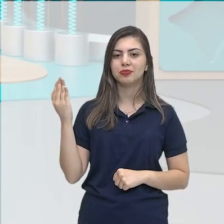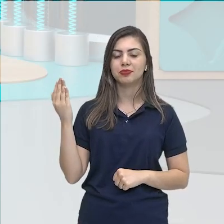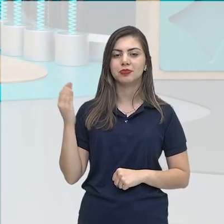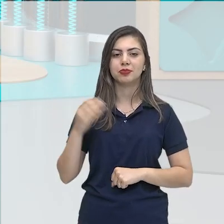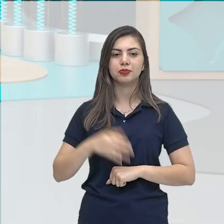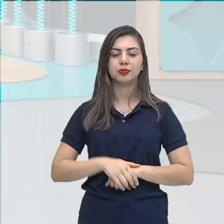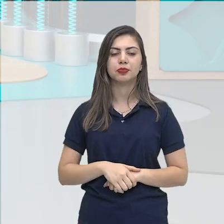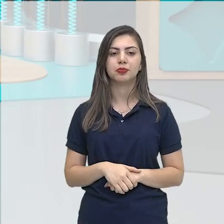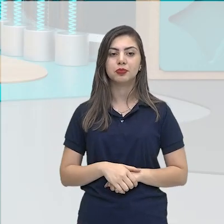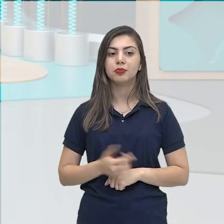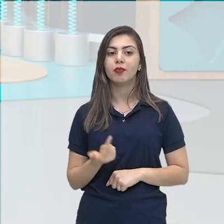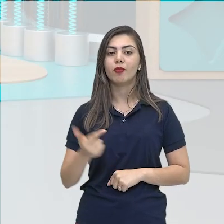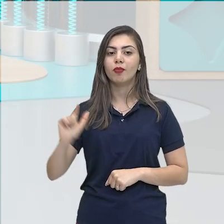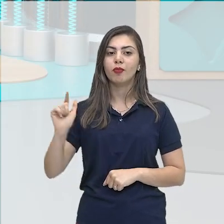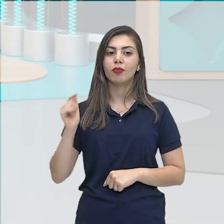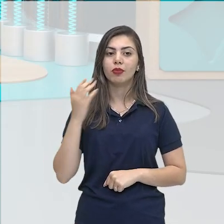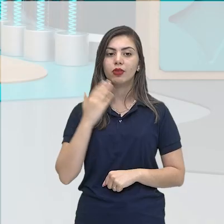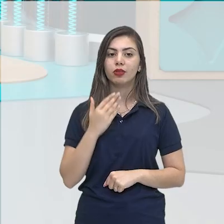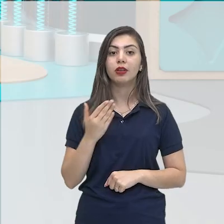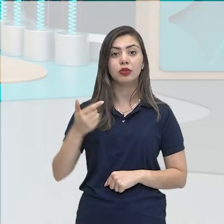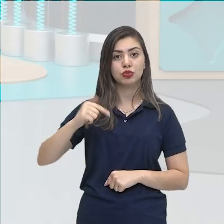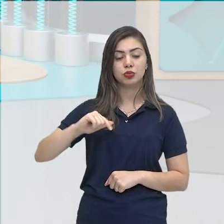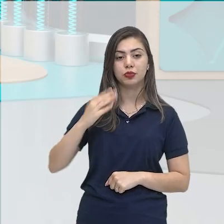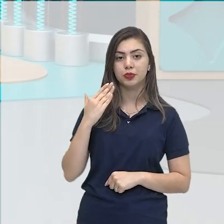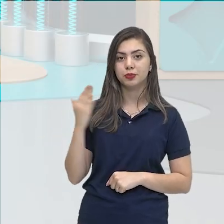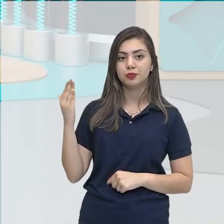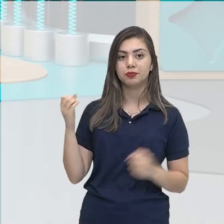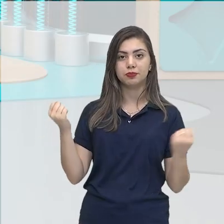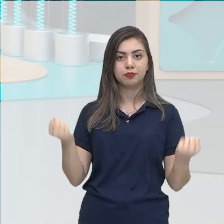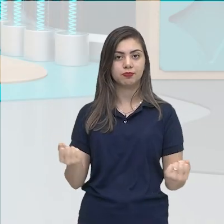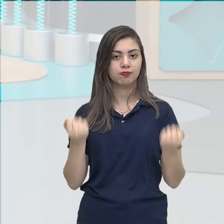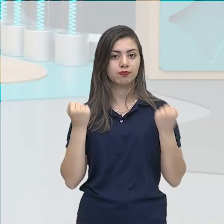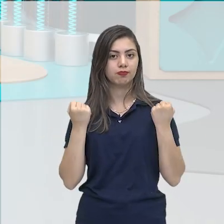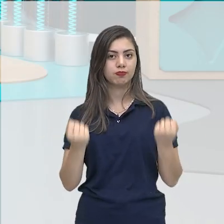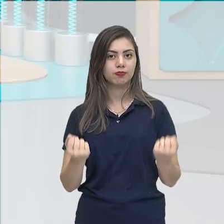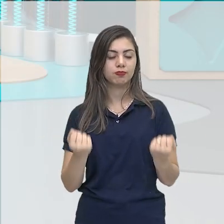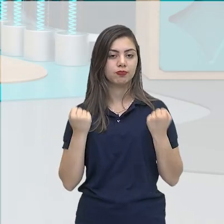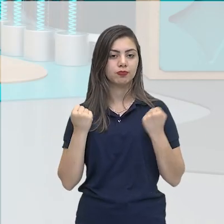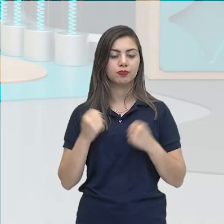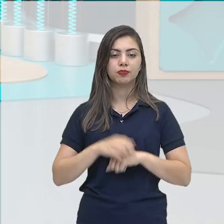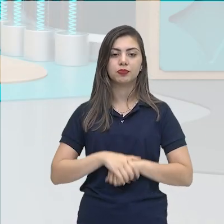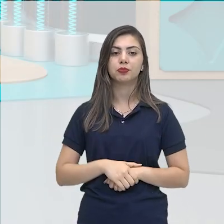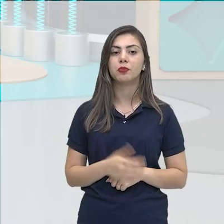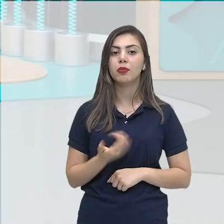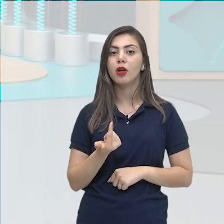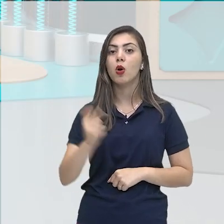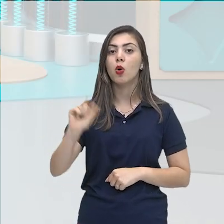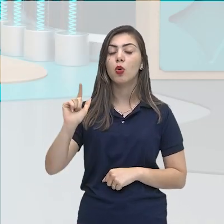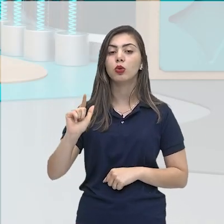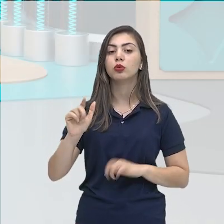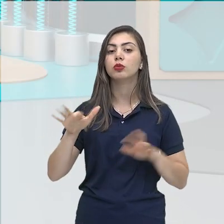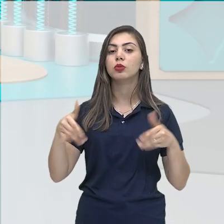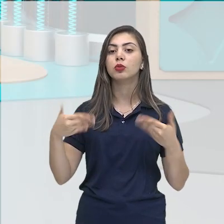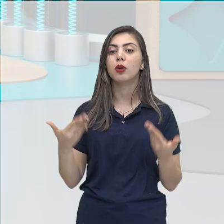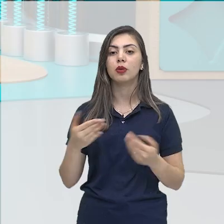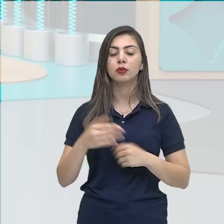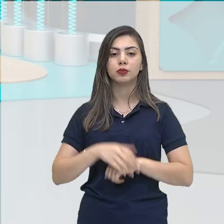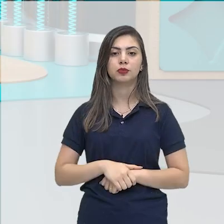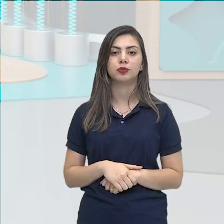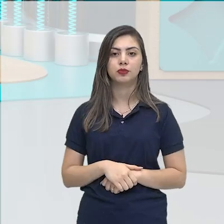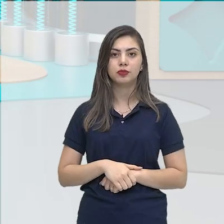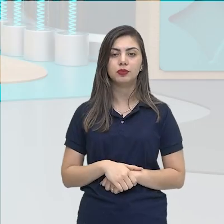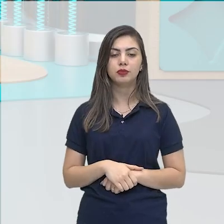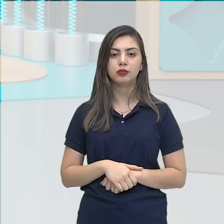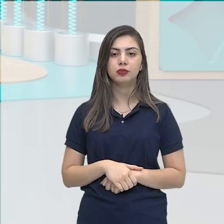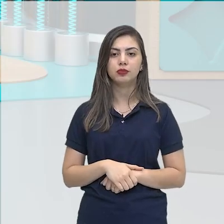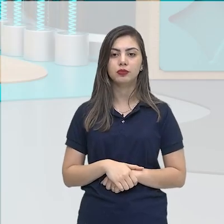bíceps, tríceps e ombro. Prosseguindo, mais uma vez, os halteres. Nós temos, logo em seguida, barras